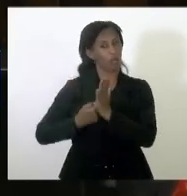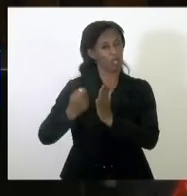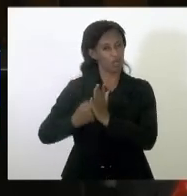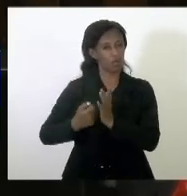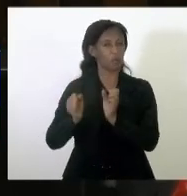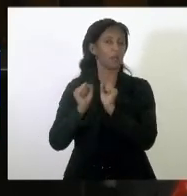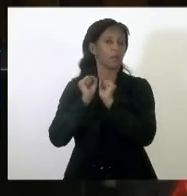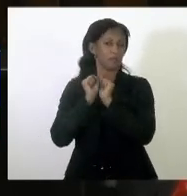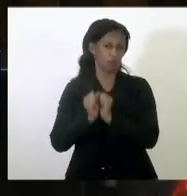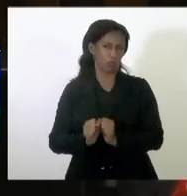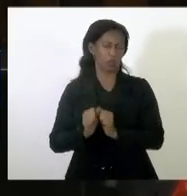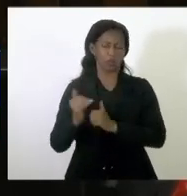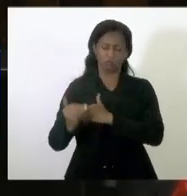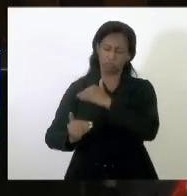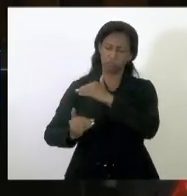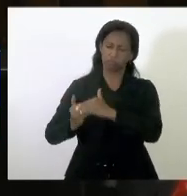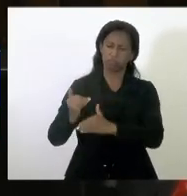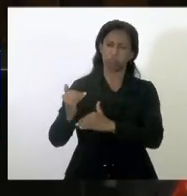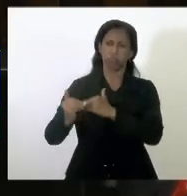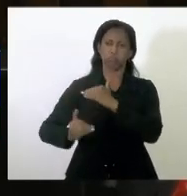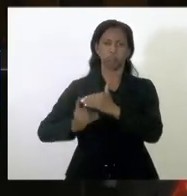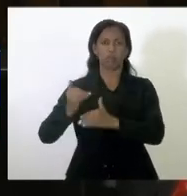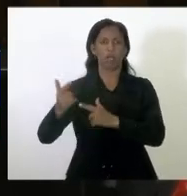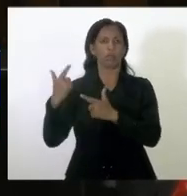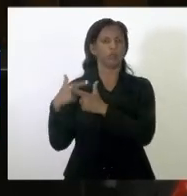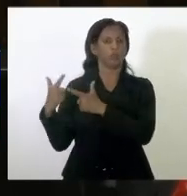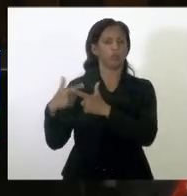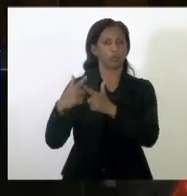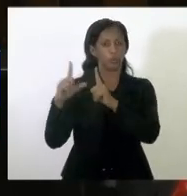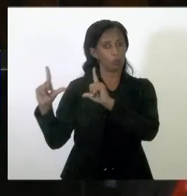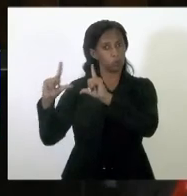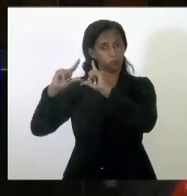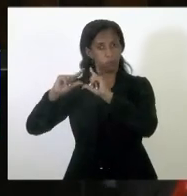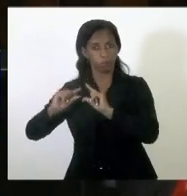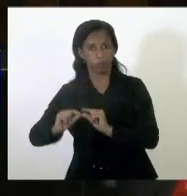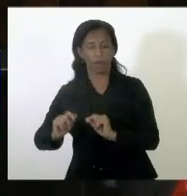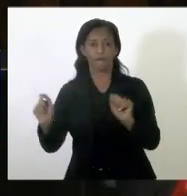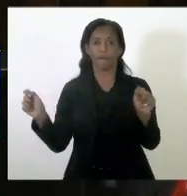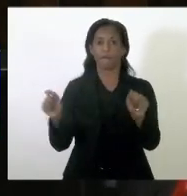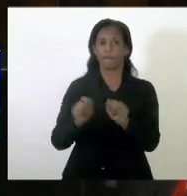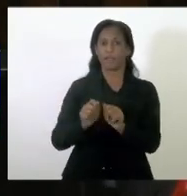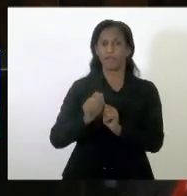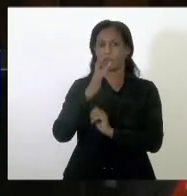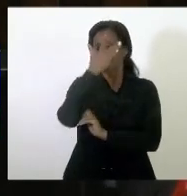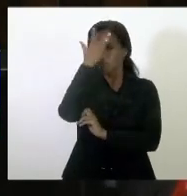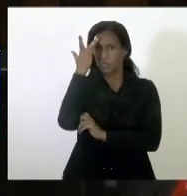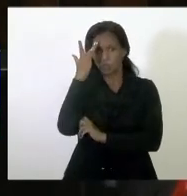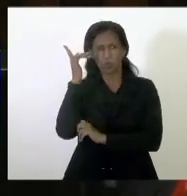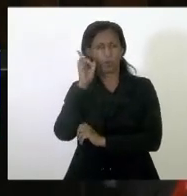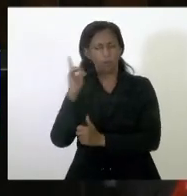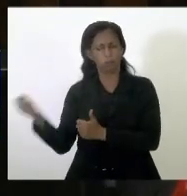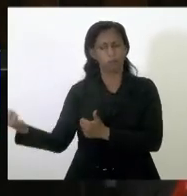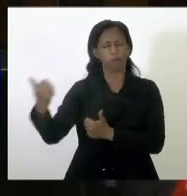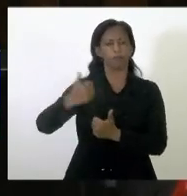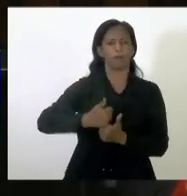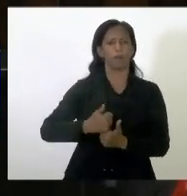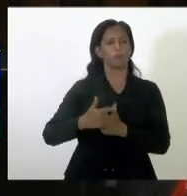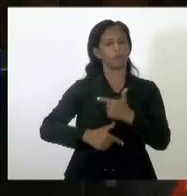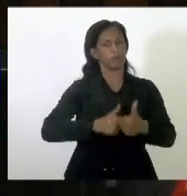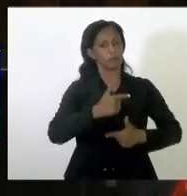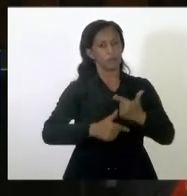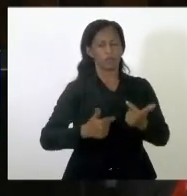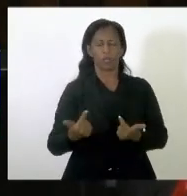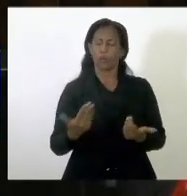gente poder, gradativamente, superando as barreiras e, efetivamente, fazer com que essas pessoas assumam as suas funções. Então, foi